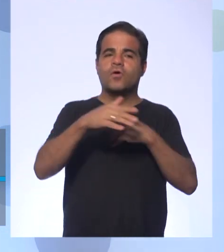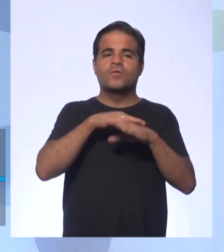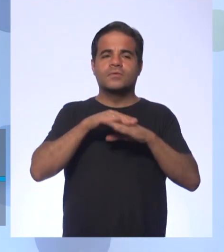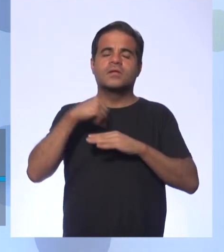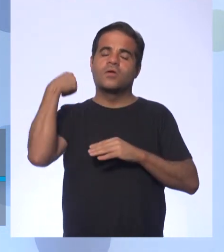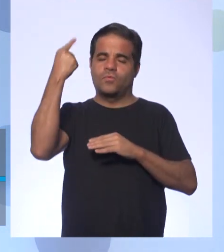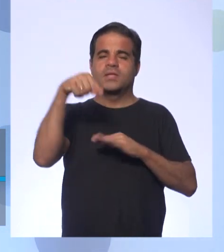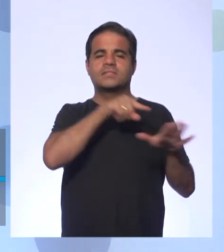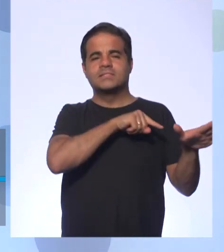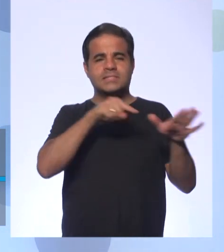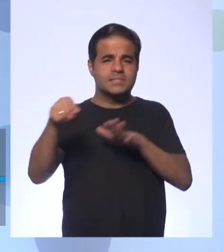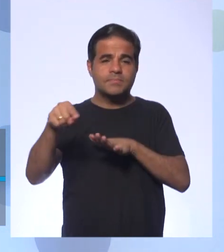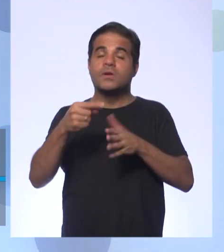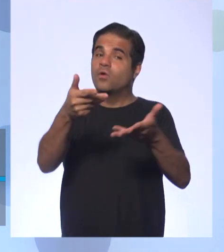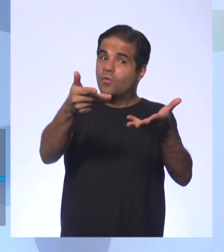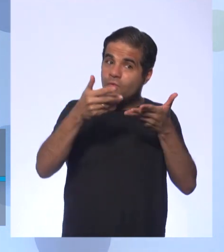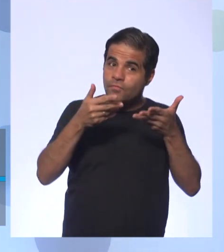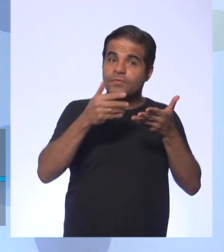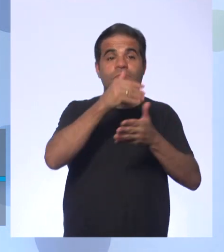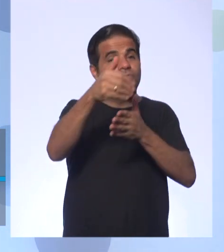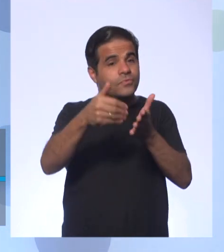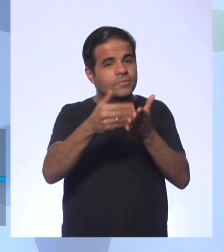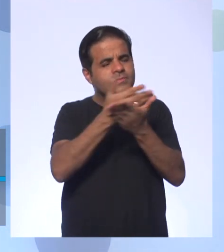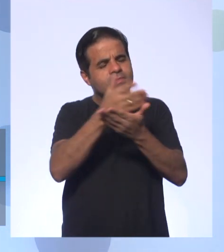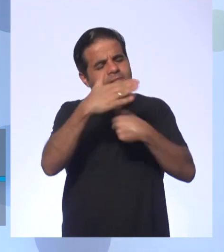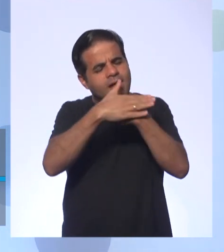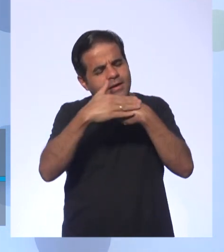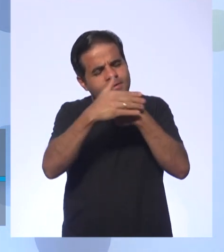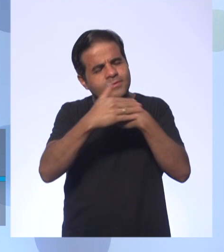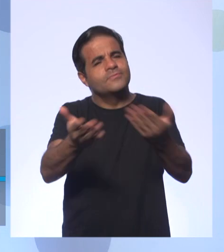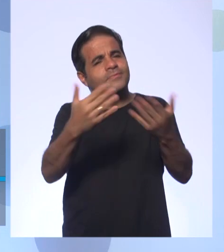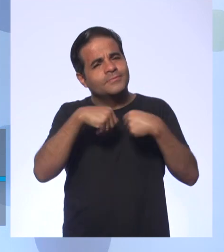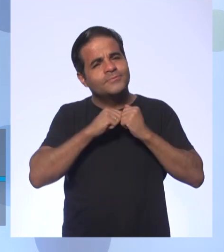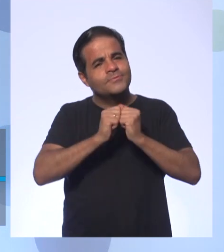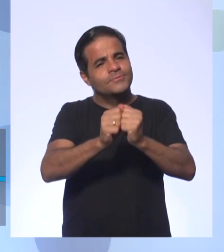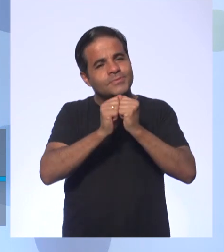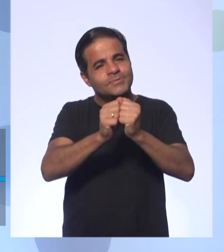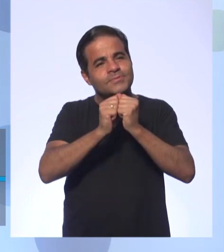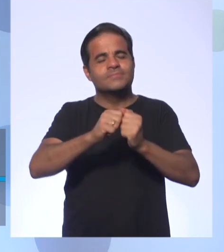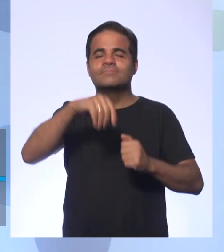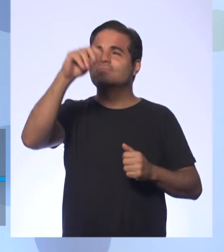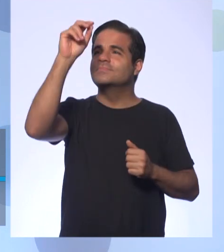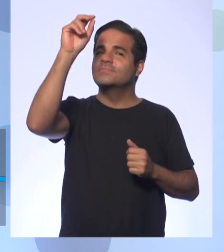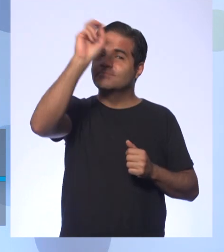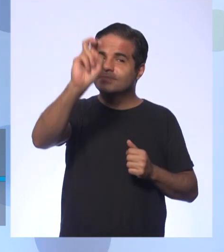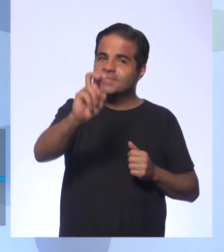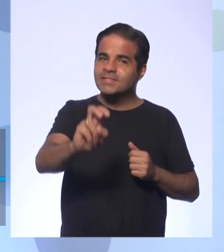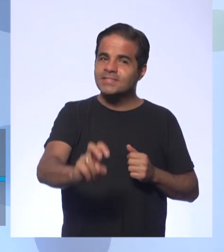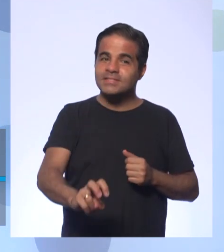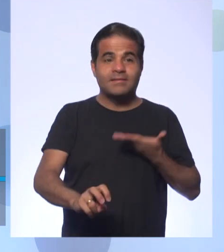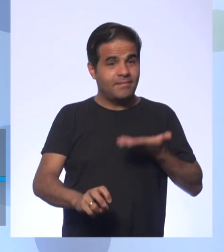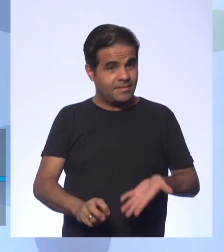na semana que vem. Convido vocês, com todo carinho, a estarem conosco, então, todas